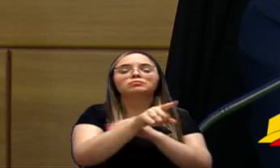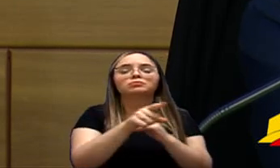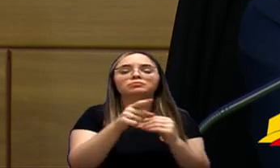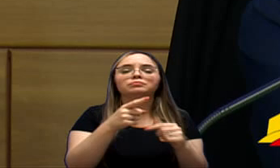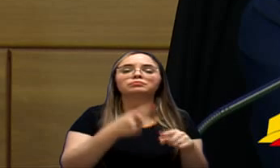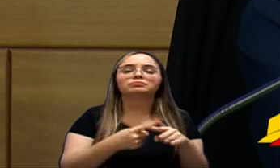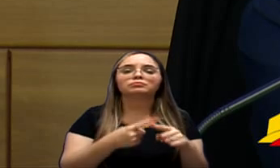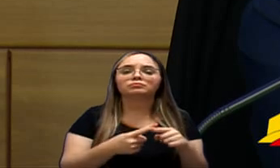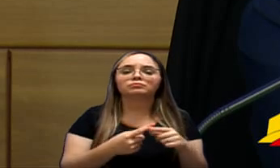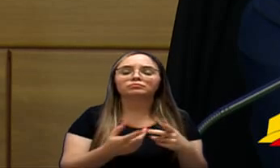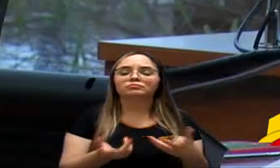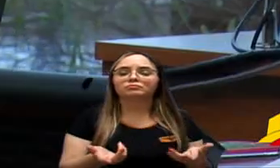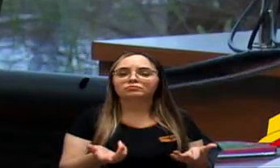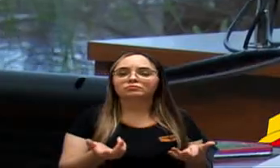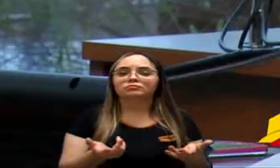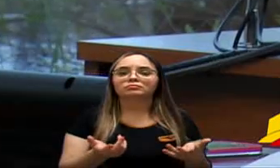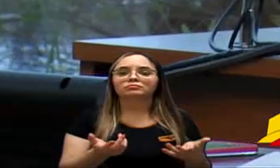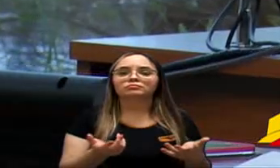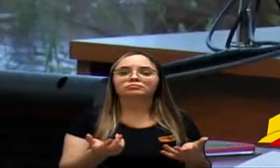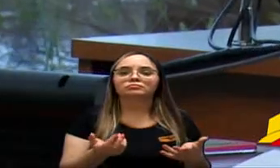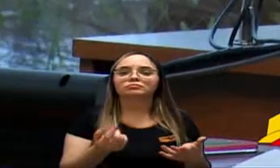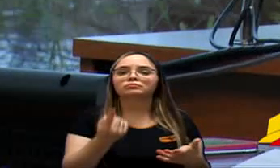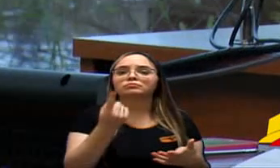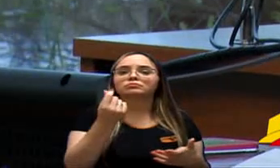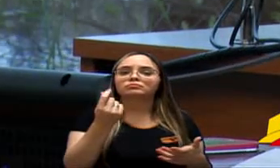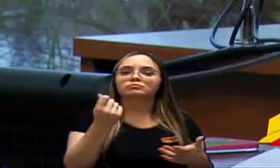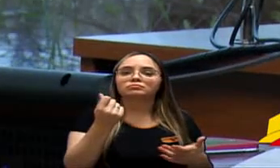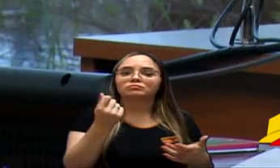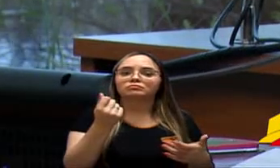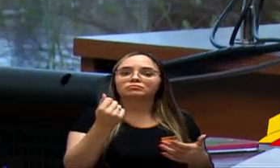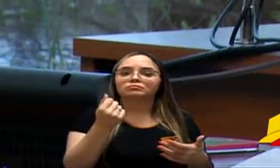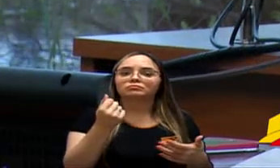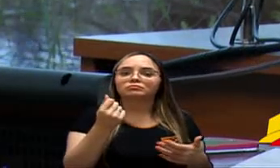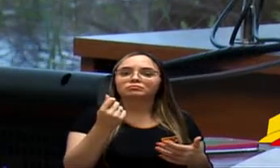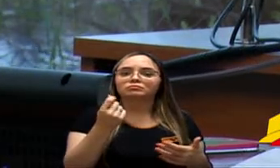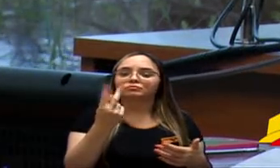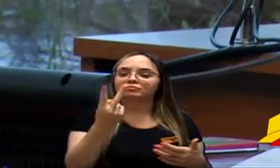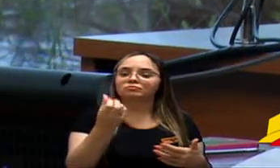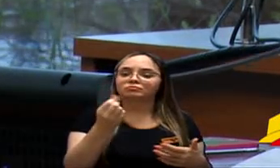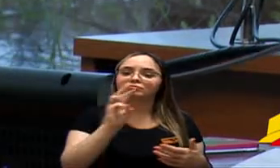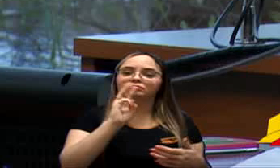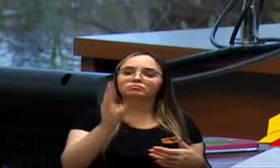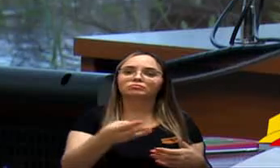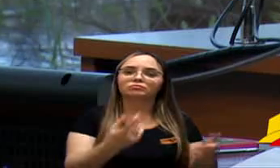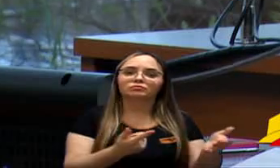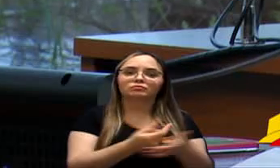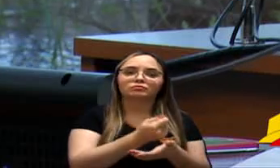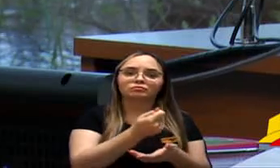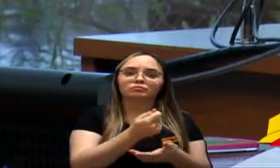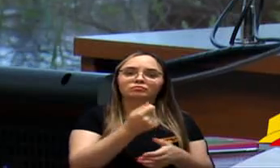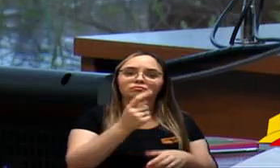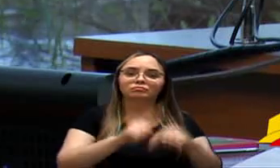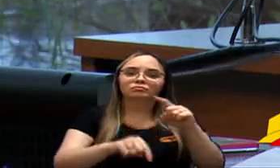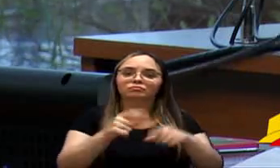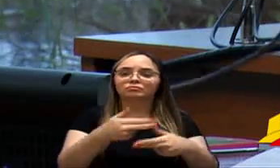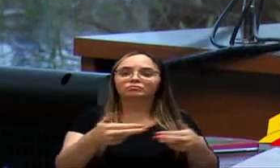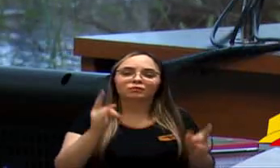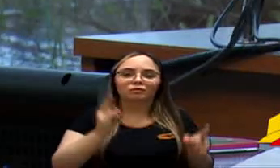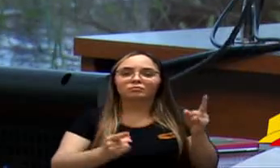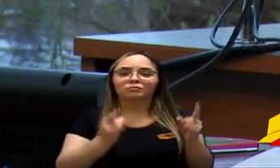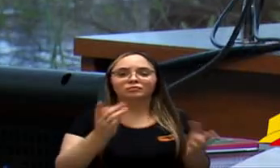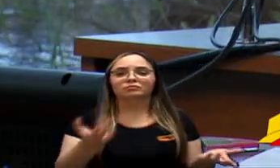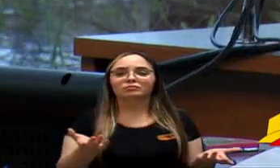pagamento, questionar, né, o valor abusivo de 26 milhões para comprar um kit de robótica ou